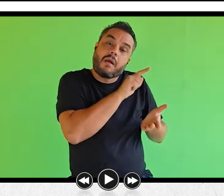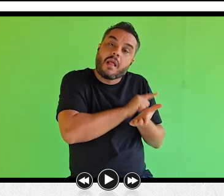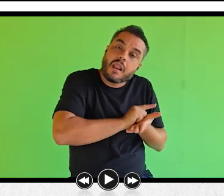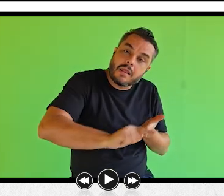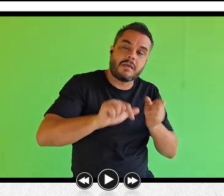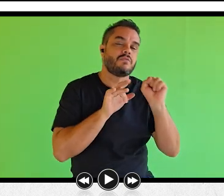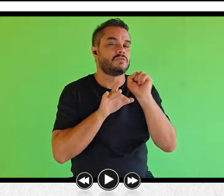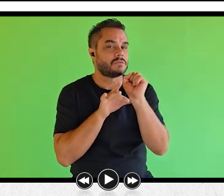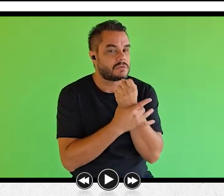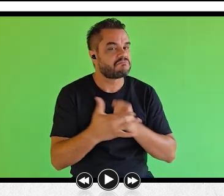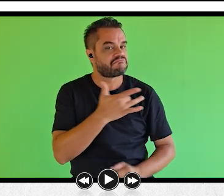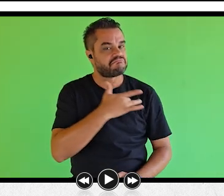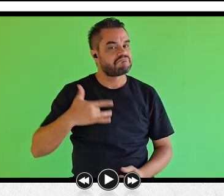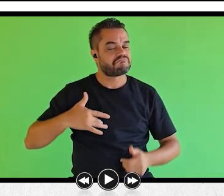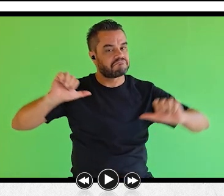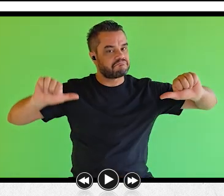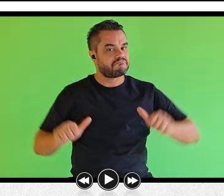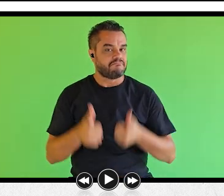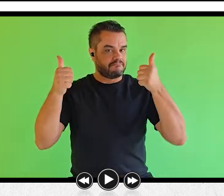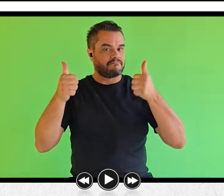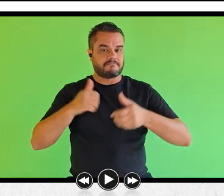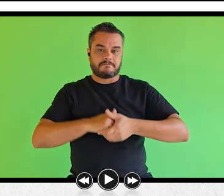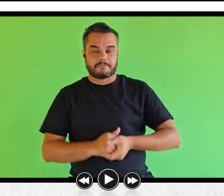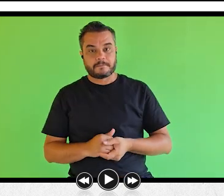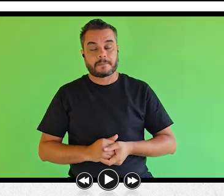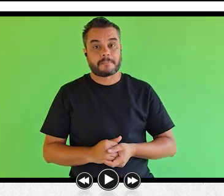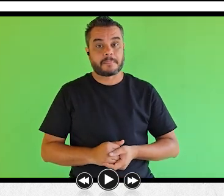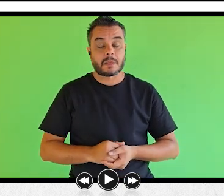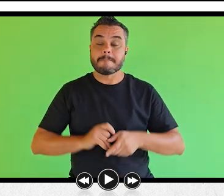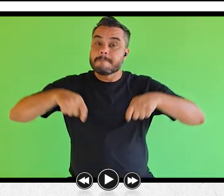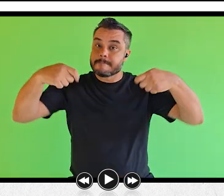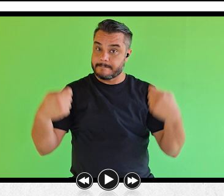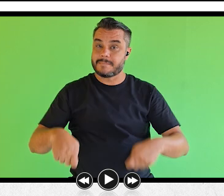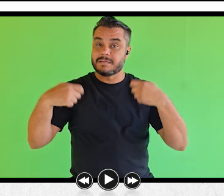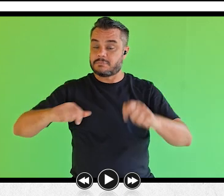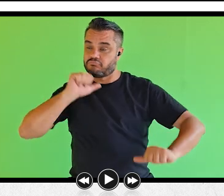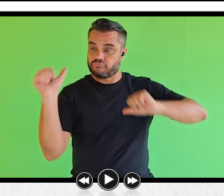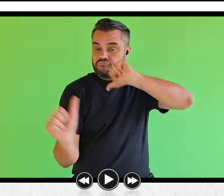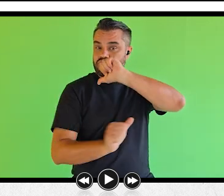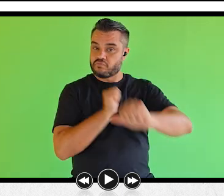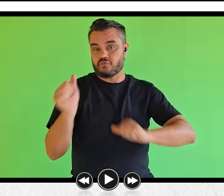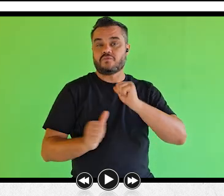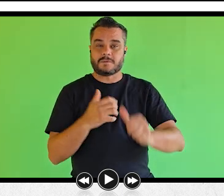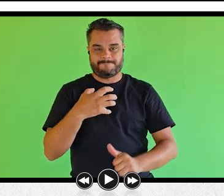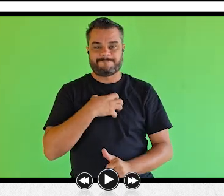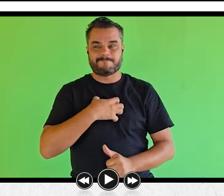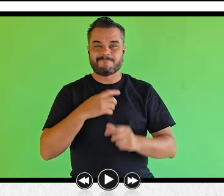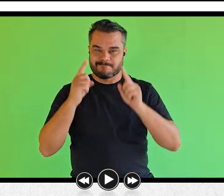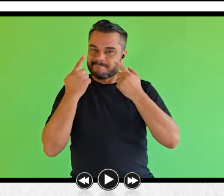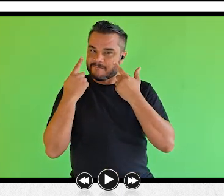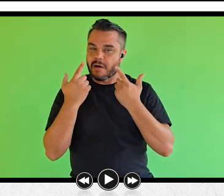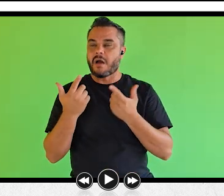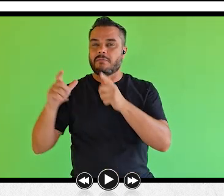Né? A gente precisa realmente mudar a situação, em especial dos trabalhadores que atuam em lixões espalhados pelo